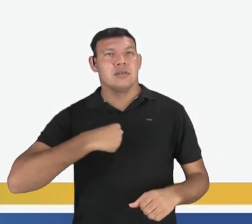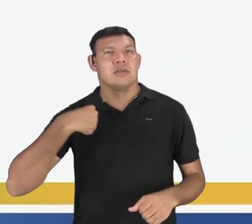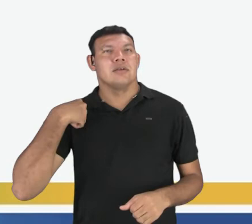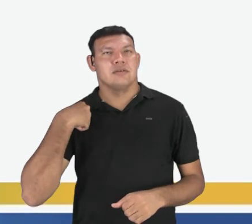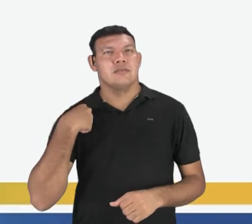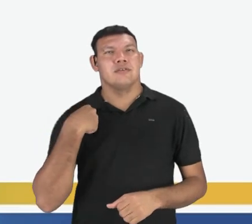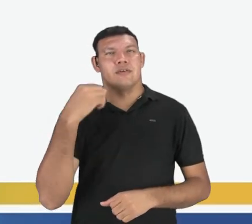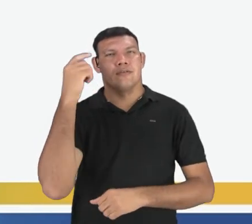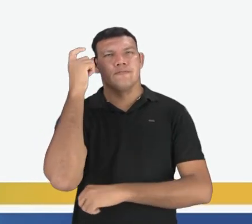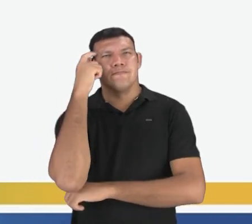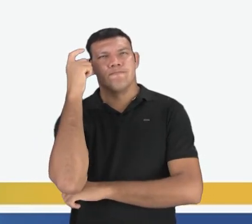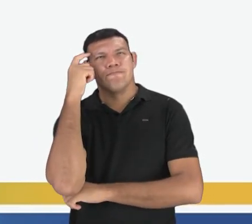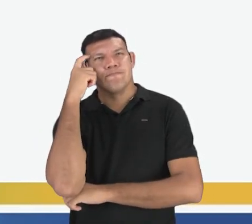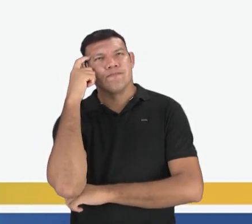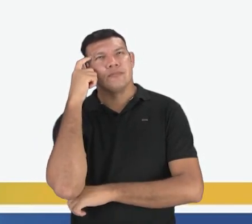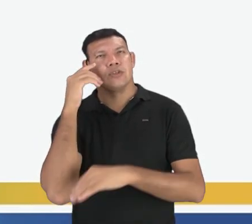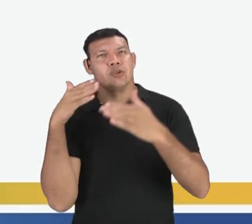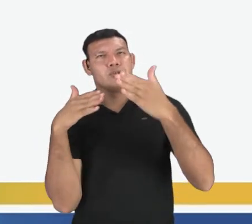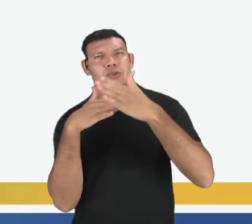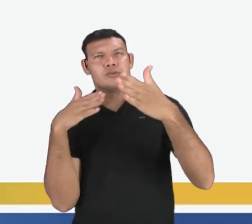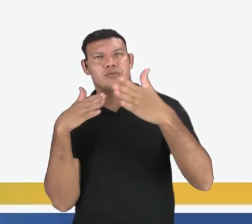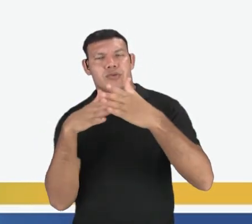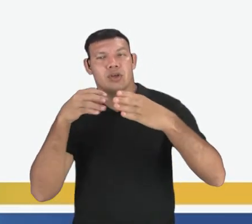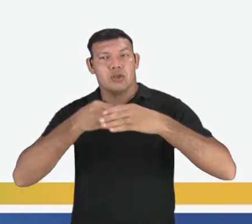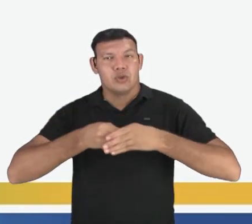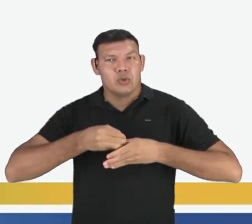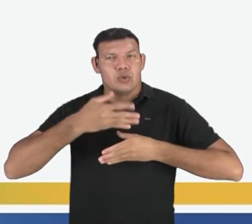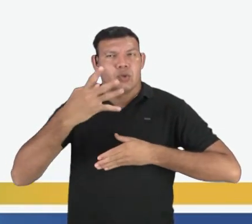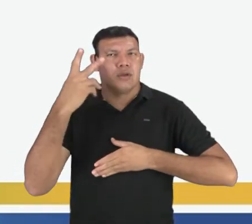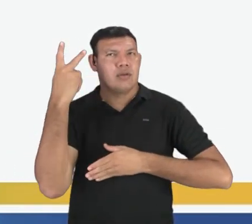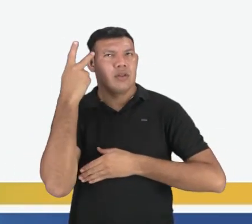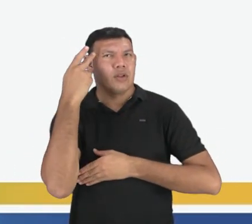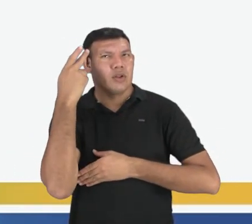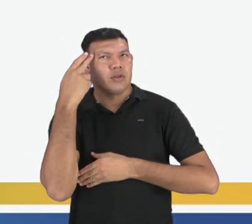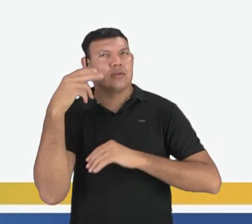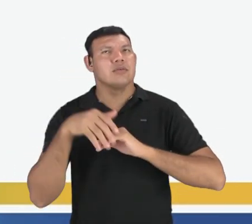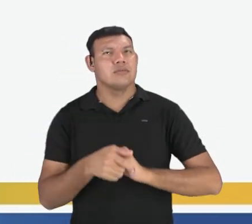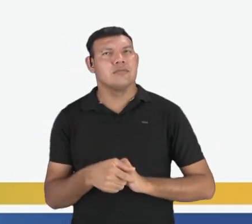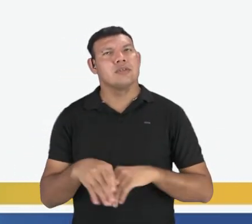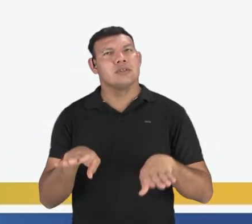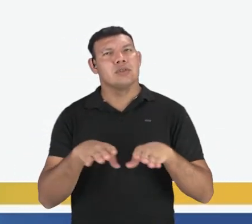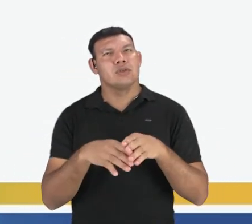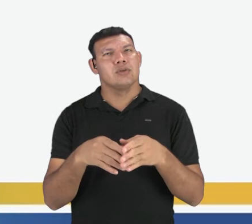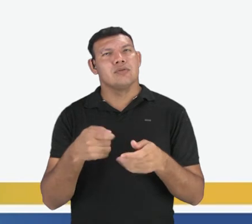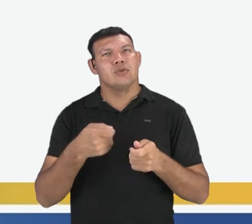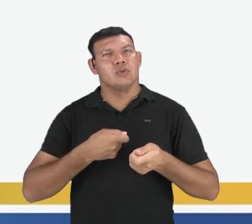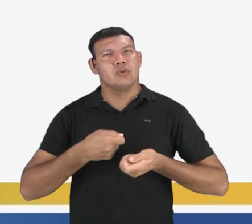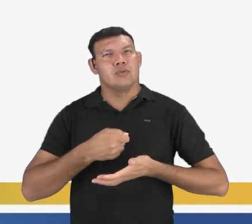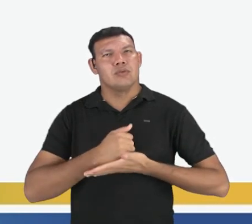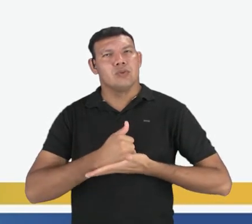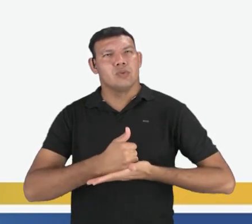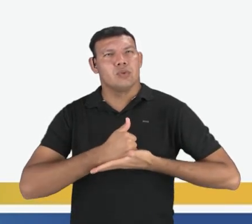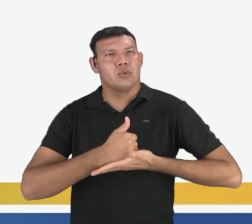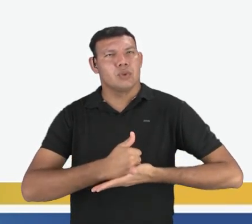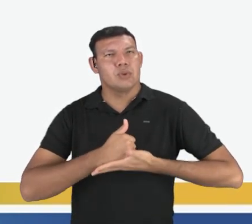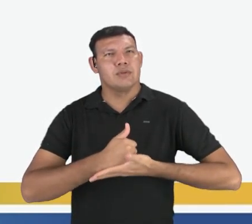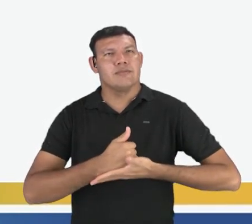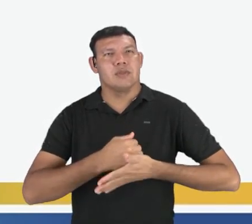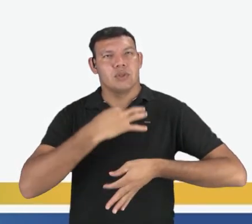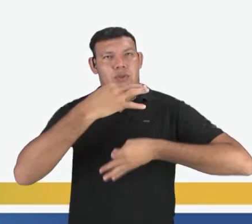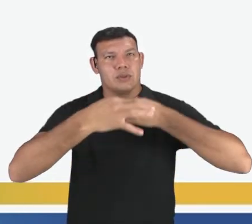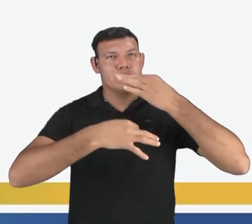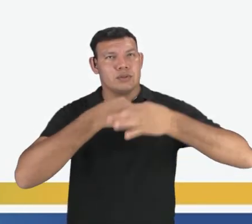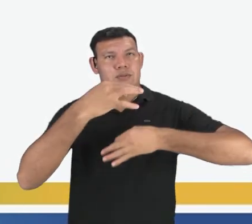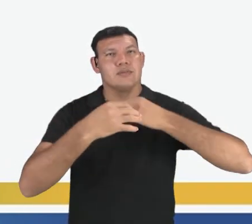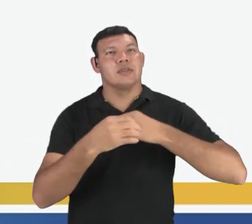constitui romper com a atitude comum, o domínio da opinião e com as crenças recebidas. Eu acho que sim, mas vamos ver a